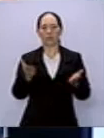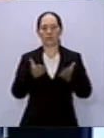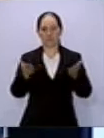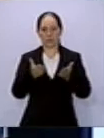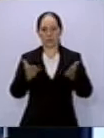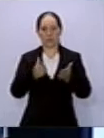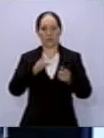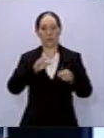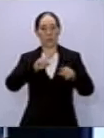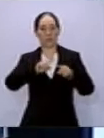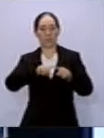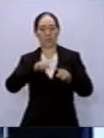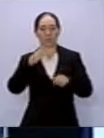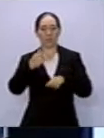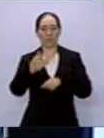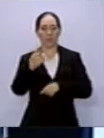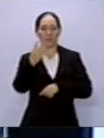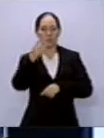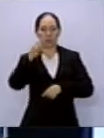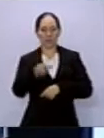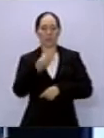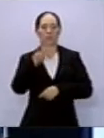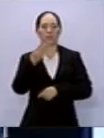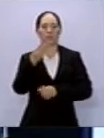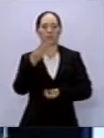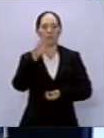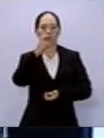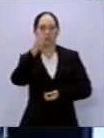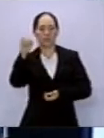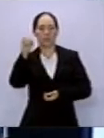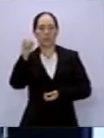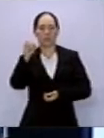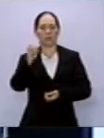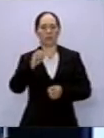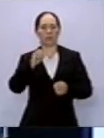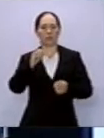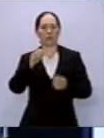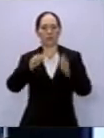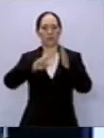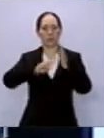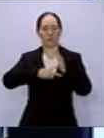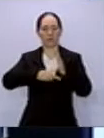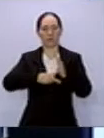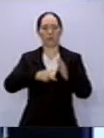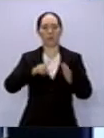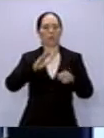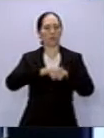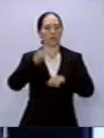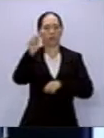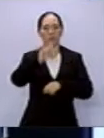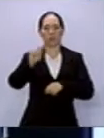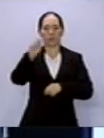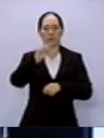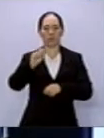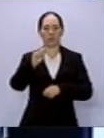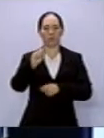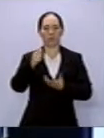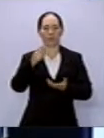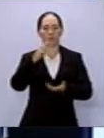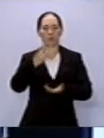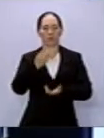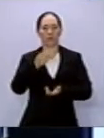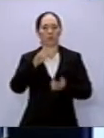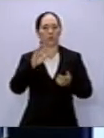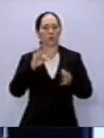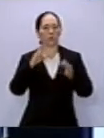mais de 3.500 sindicatos mais de 8 milhões de Associados representando mais de